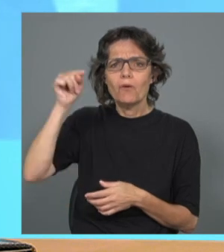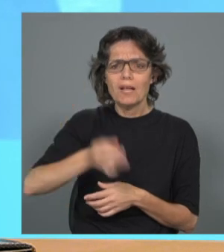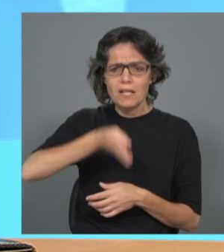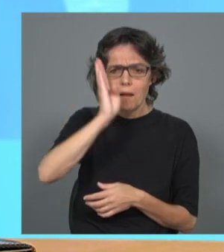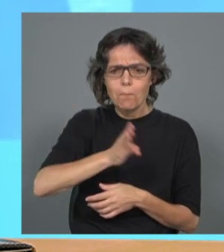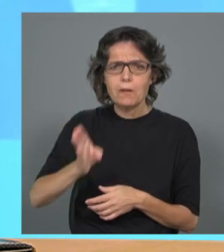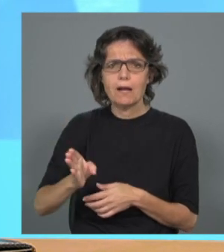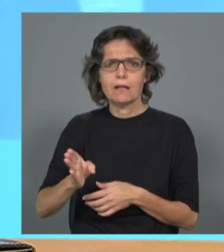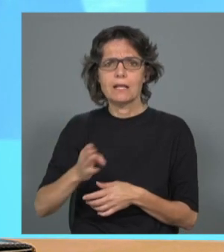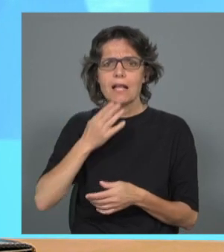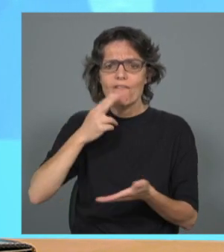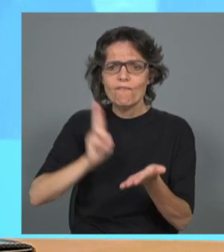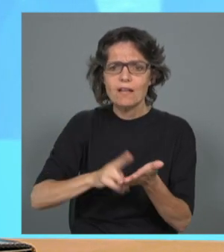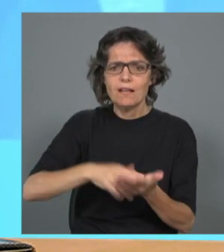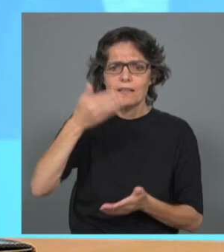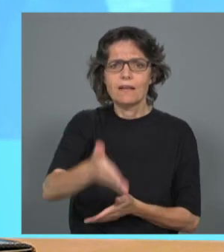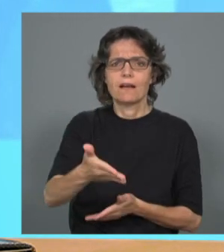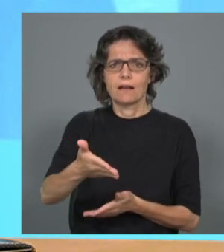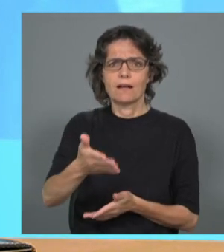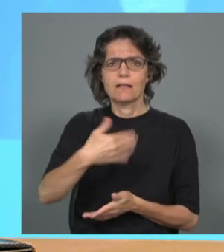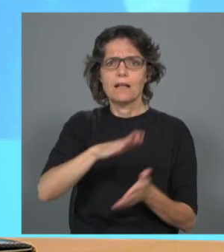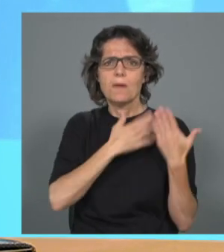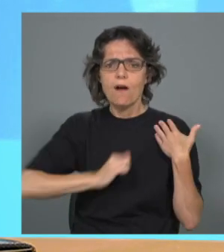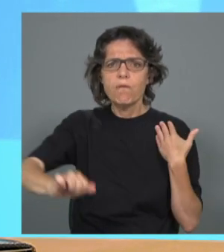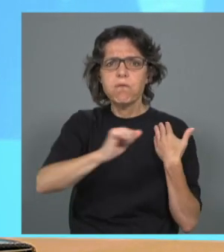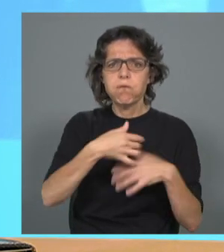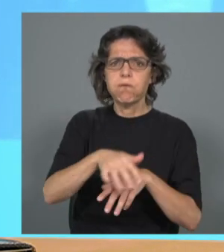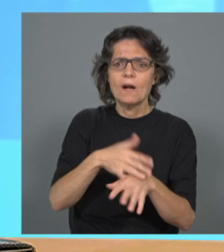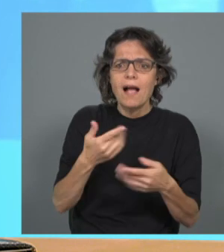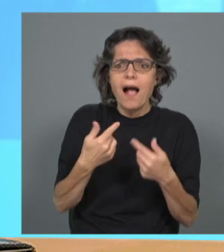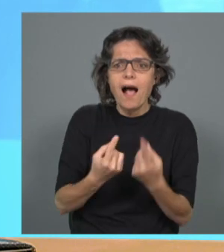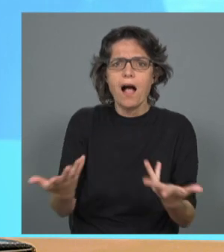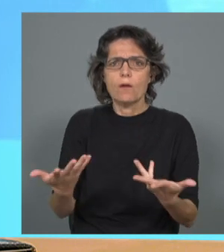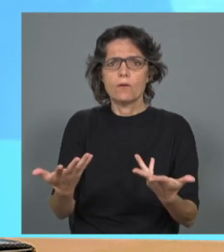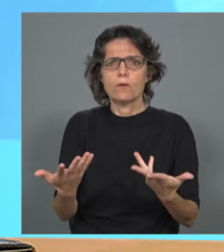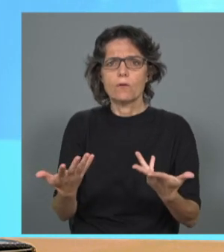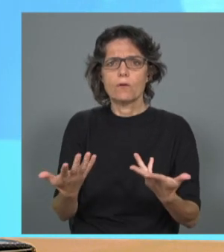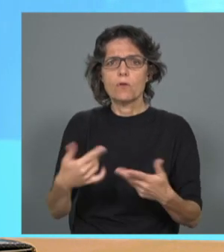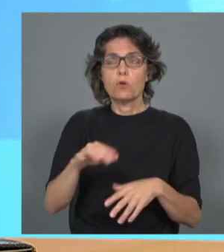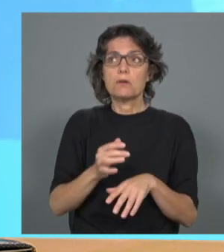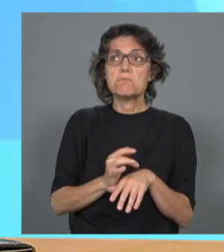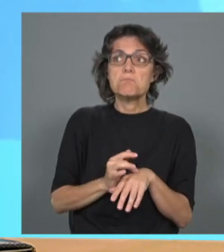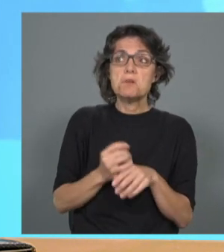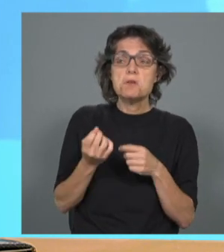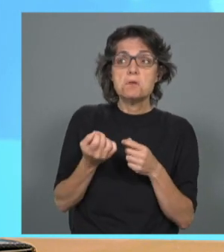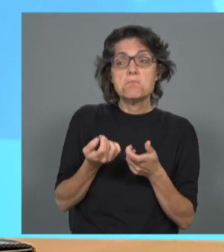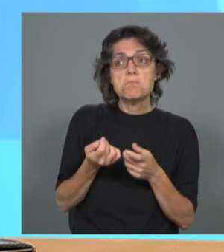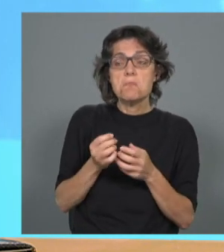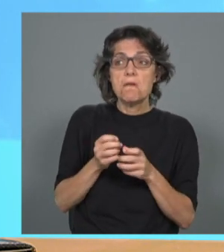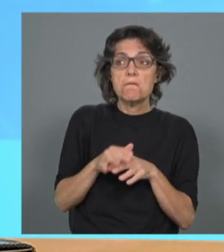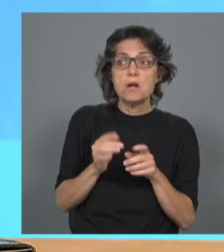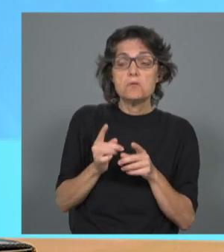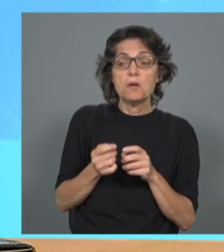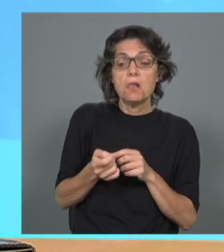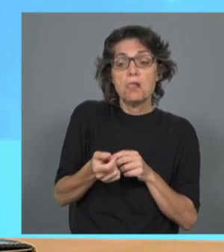ideia. Todos nós podemos fazer alguma coisa. Ainda que seja, às vezes tomamos consciência de, mas o que é que eu posso? É tão pouquinho, mas é a tua